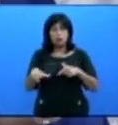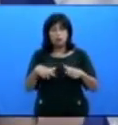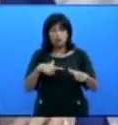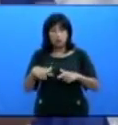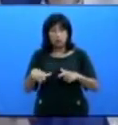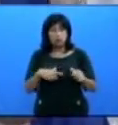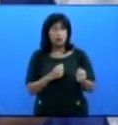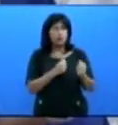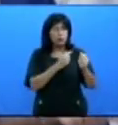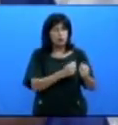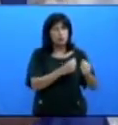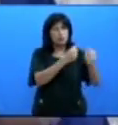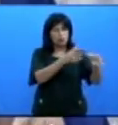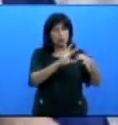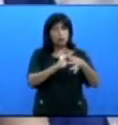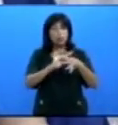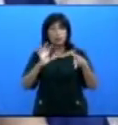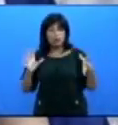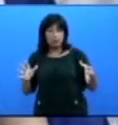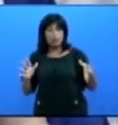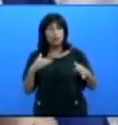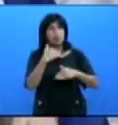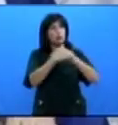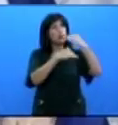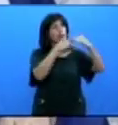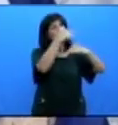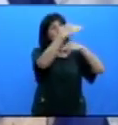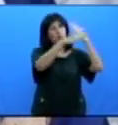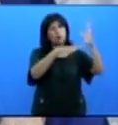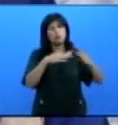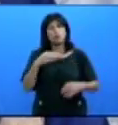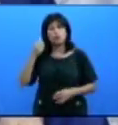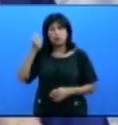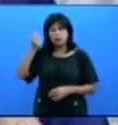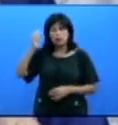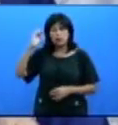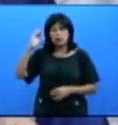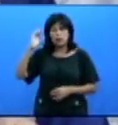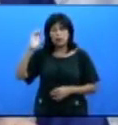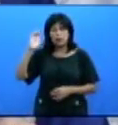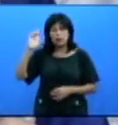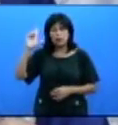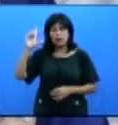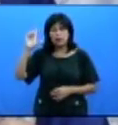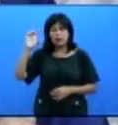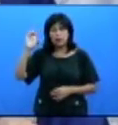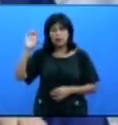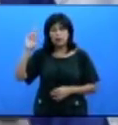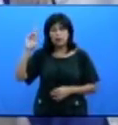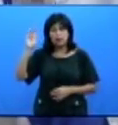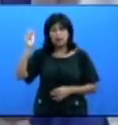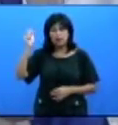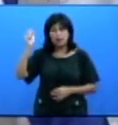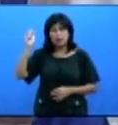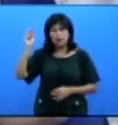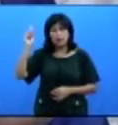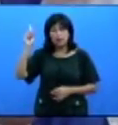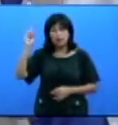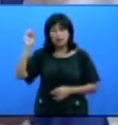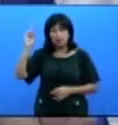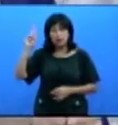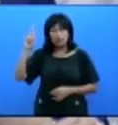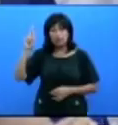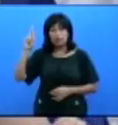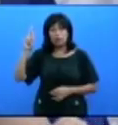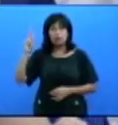de acompanhar a liberação e a instalação do acelerador linear na Santa Casa de Araçatuba, que é aquele equipamento que faz o